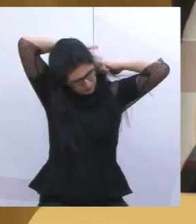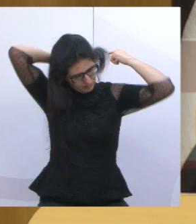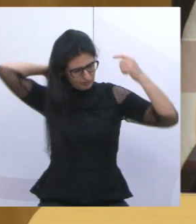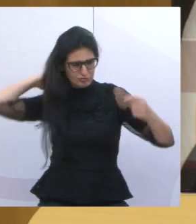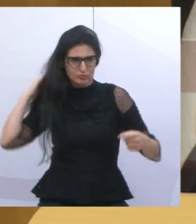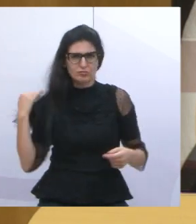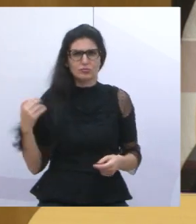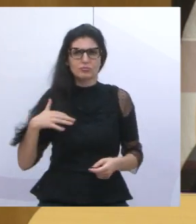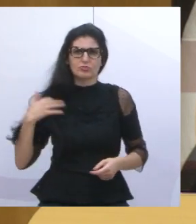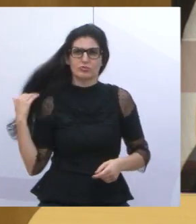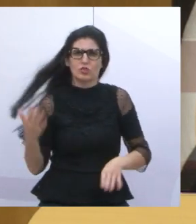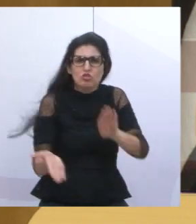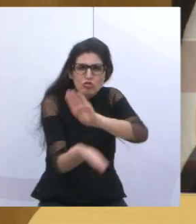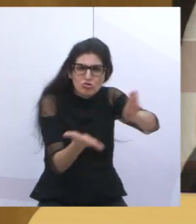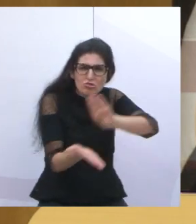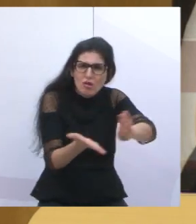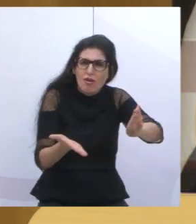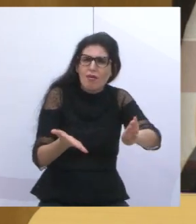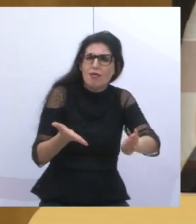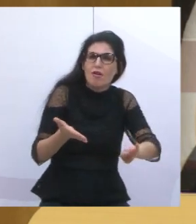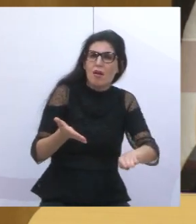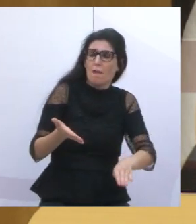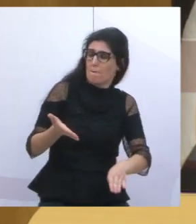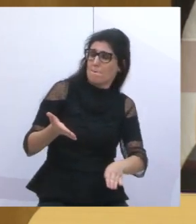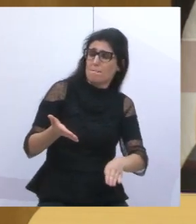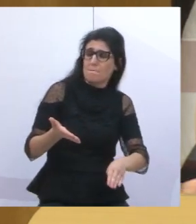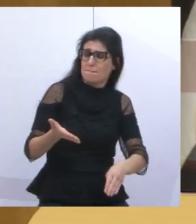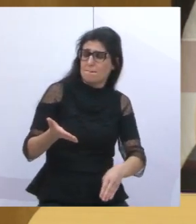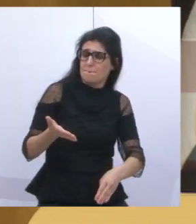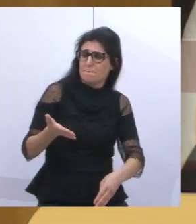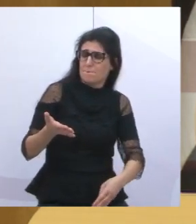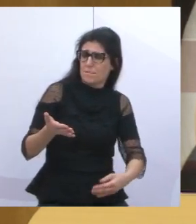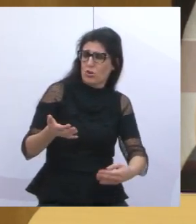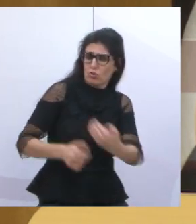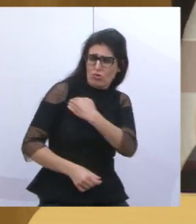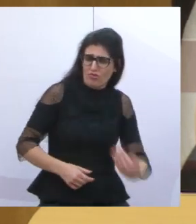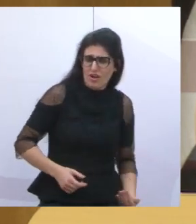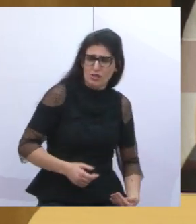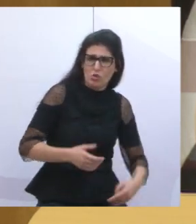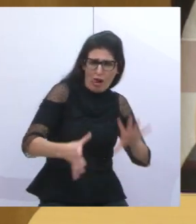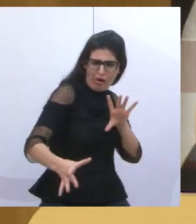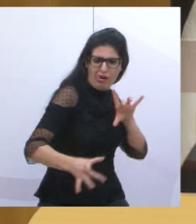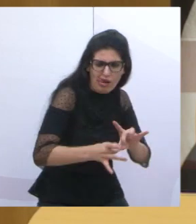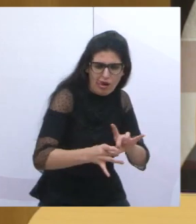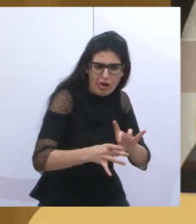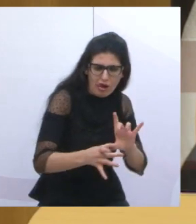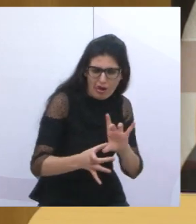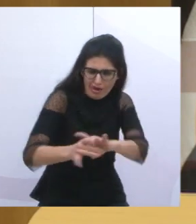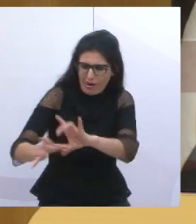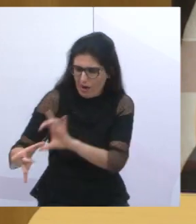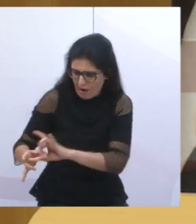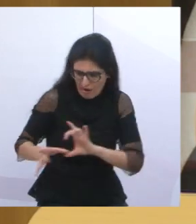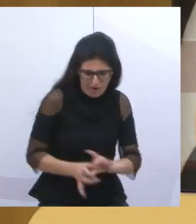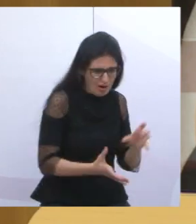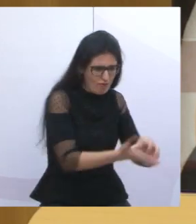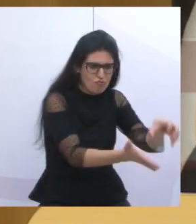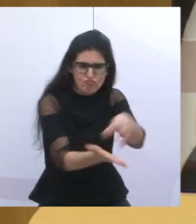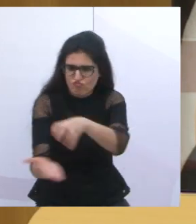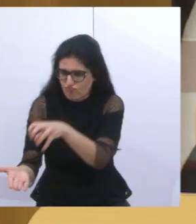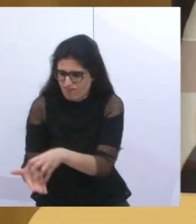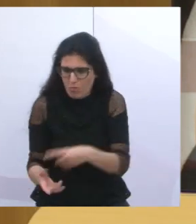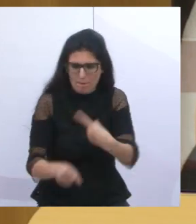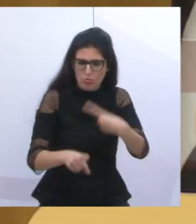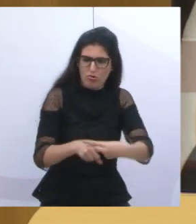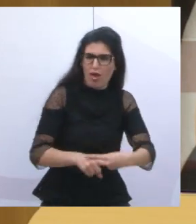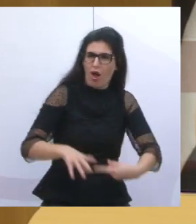possibilidade do poder público poder fazer parcerias. Por quê? Porque no bojo desse processo, desse